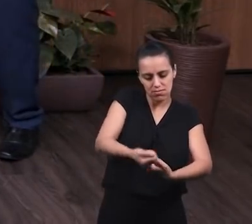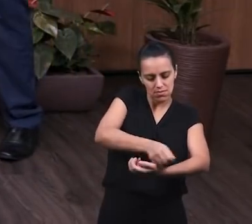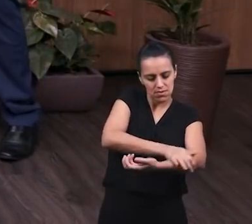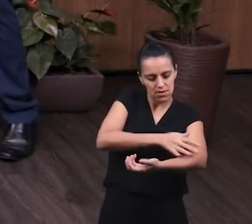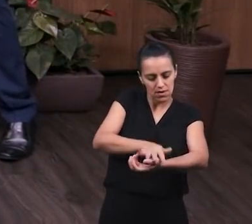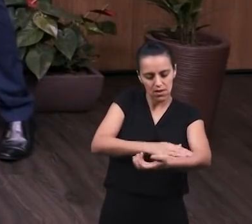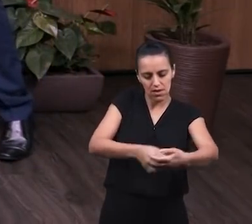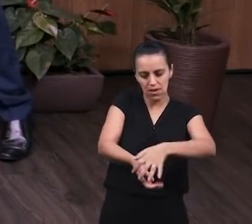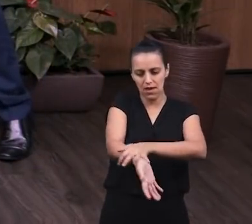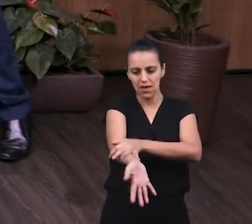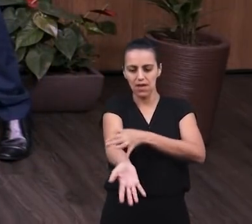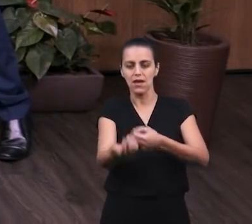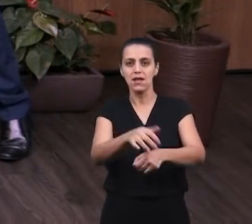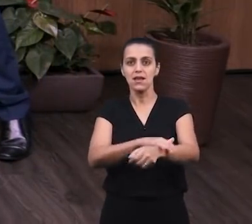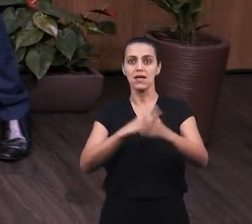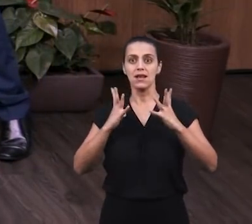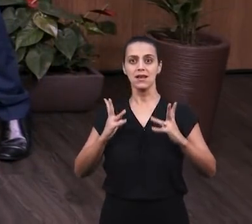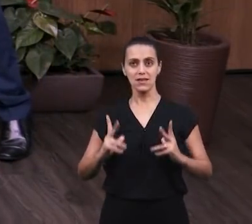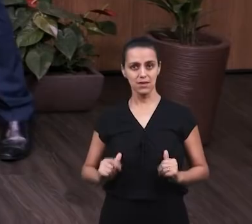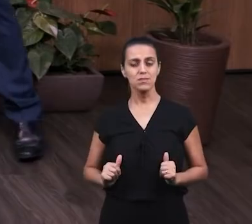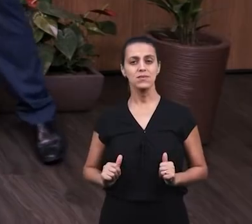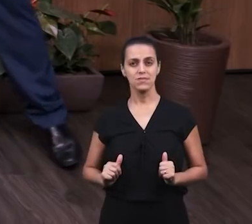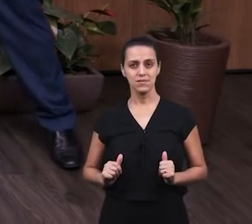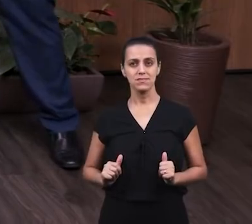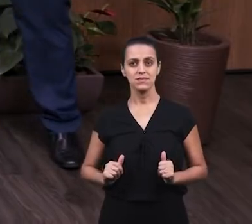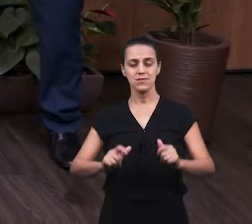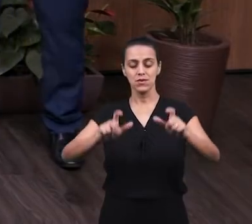esse santuário que